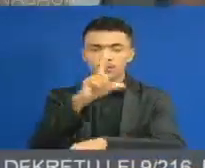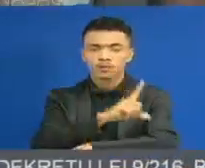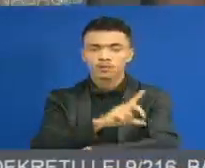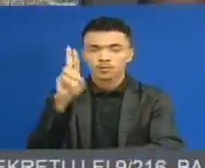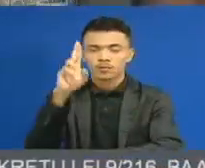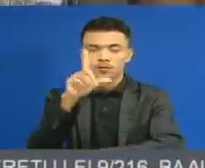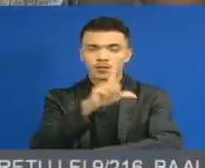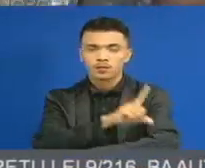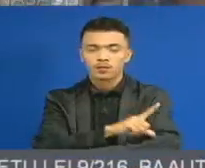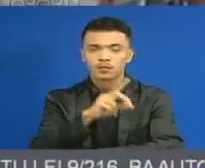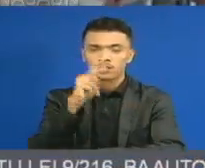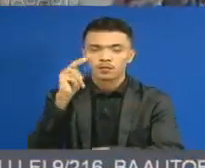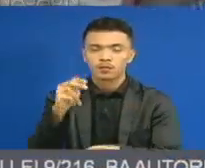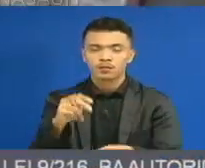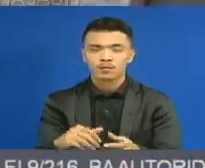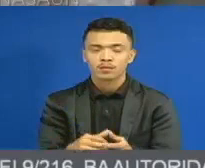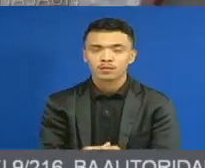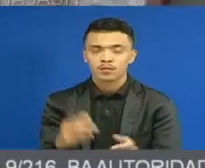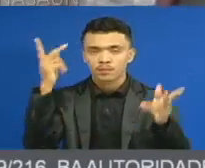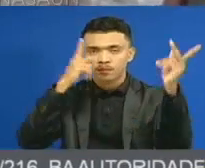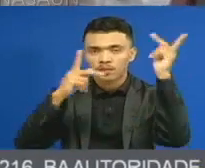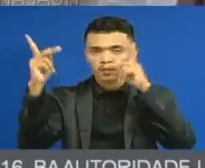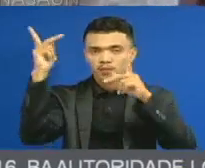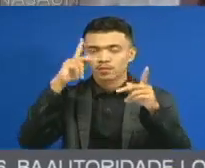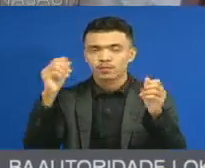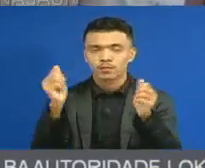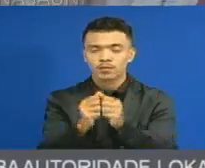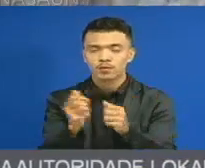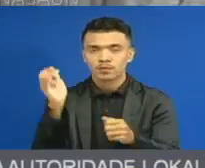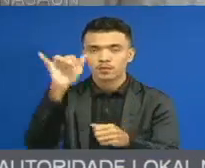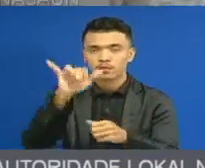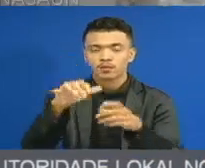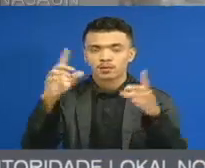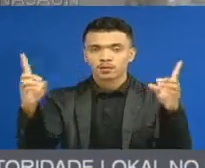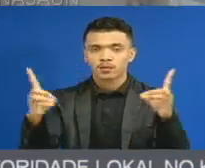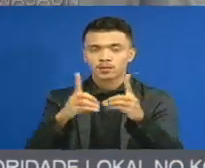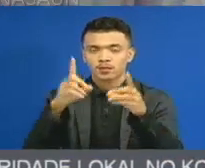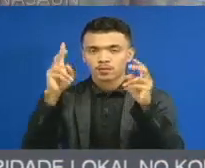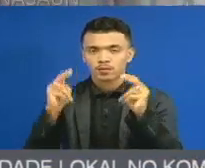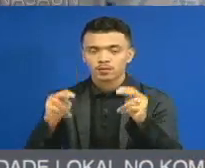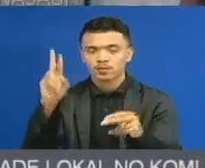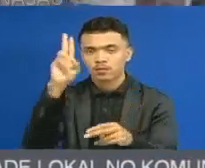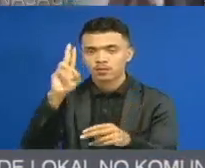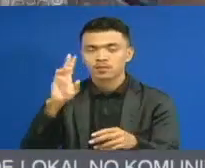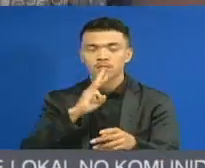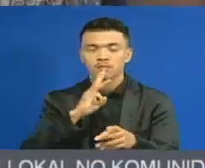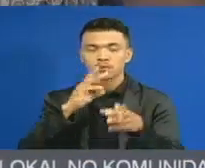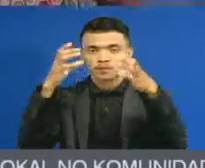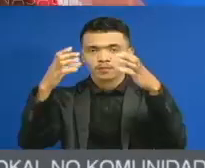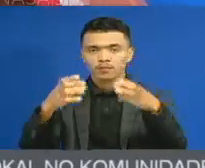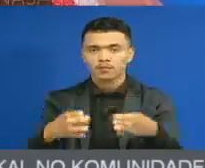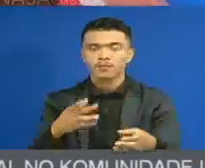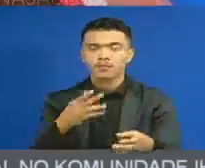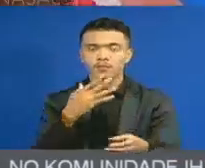nian. Habitante aldeia Waruana preocupa ho realidade nebe sira soru tamba tem consumo deit beposu nebe que mer